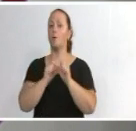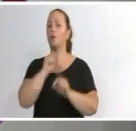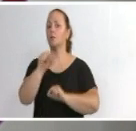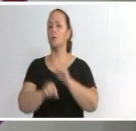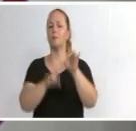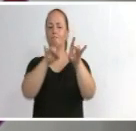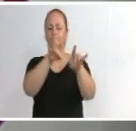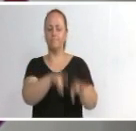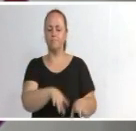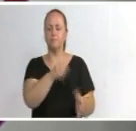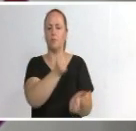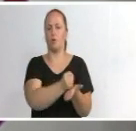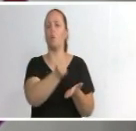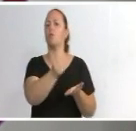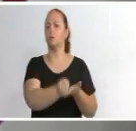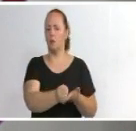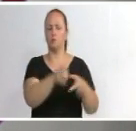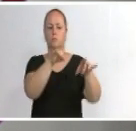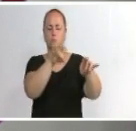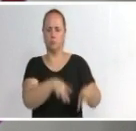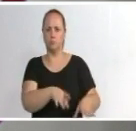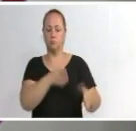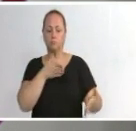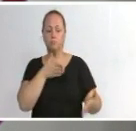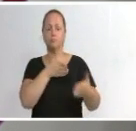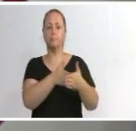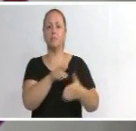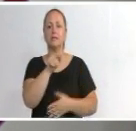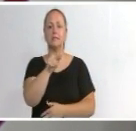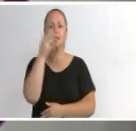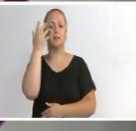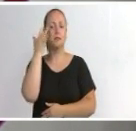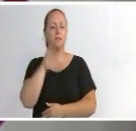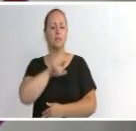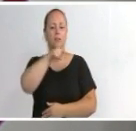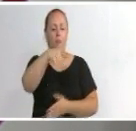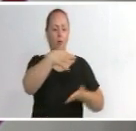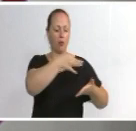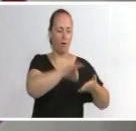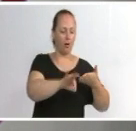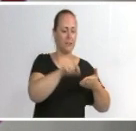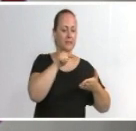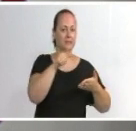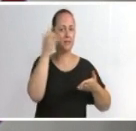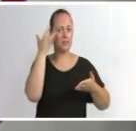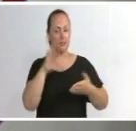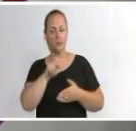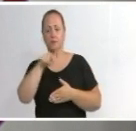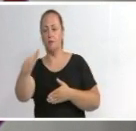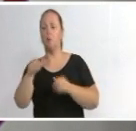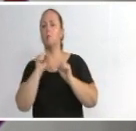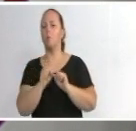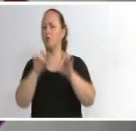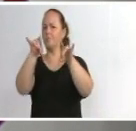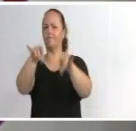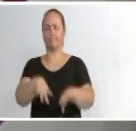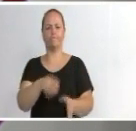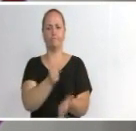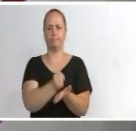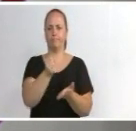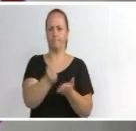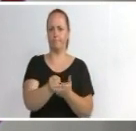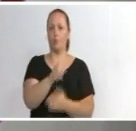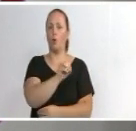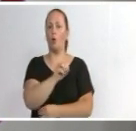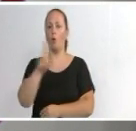do contrato no prazo de 7 dias a contar de sua assinatura ou do ato de recebimento do